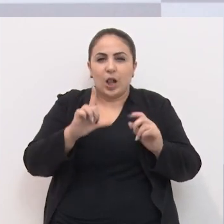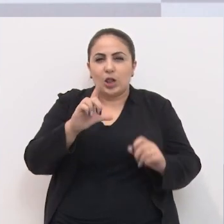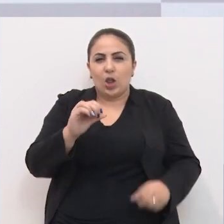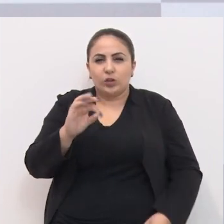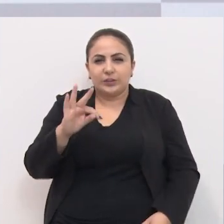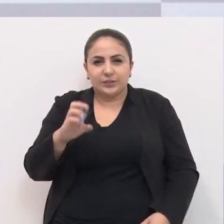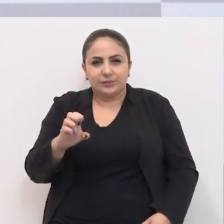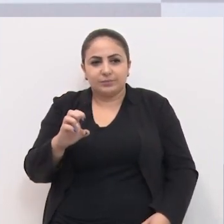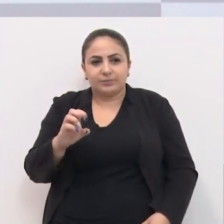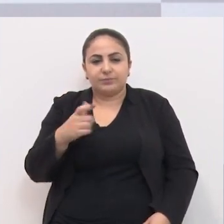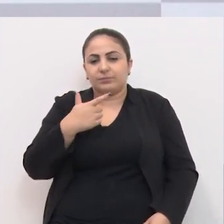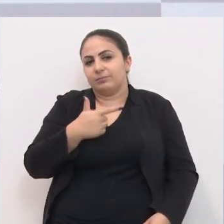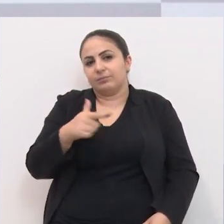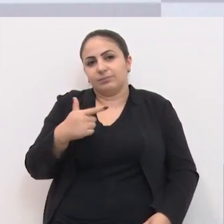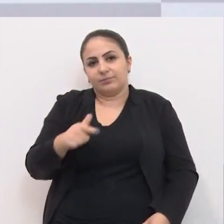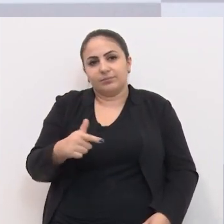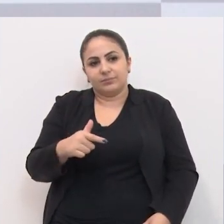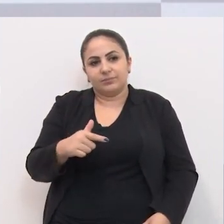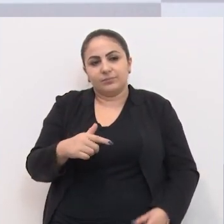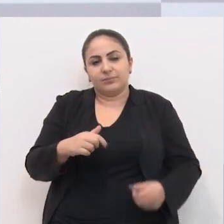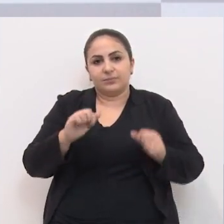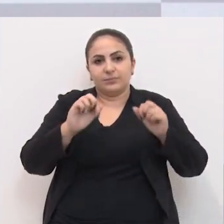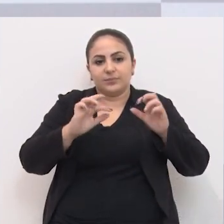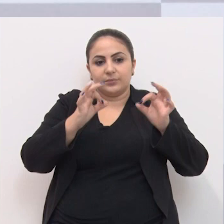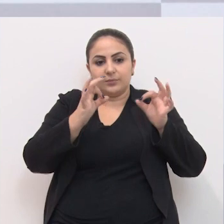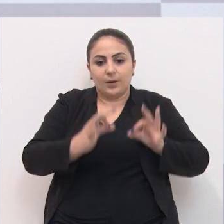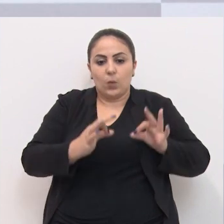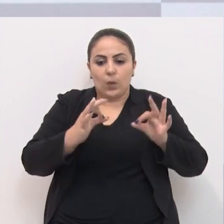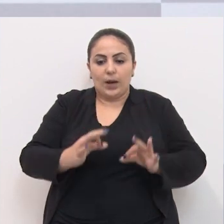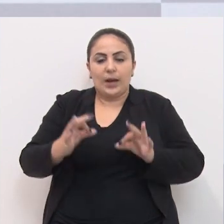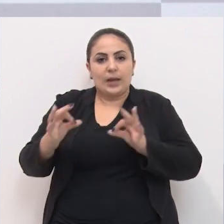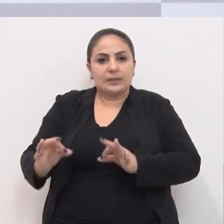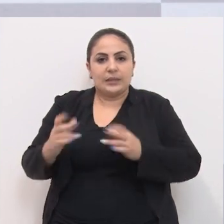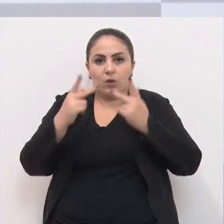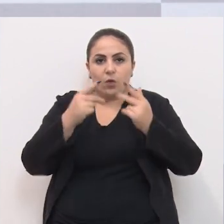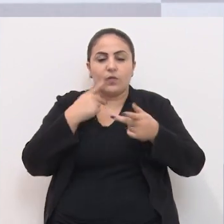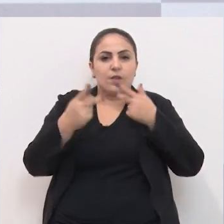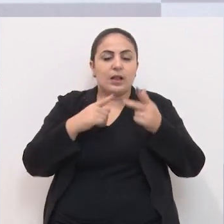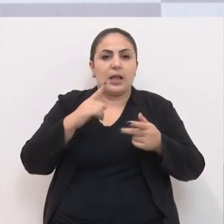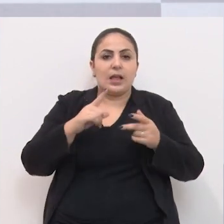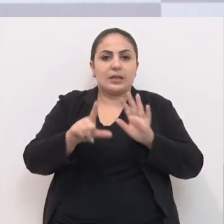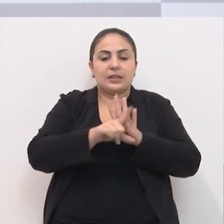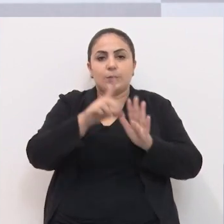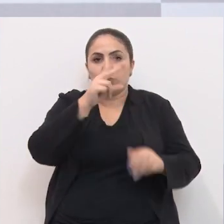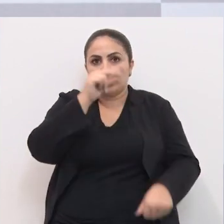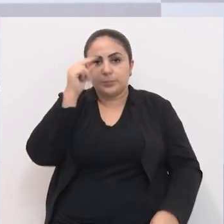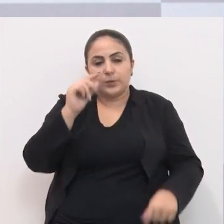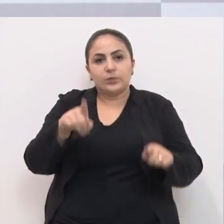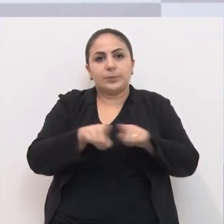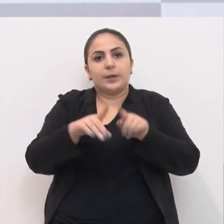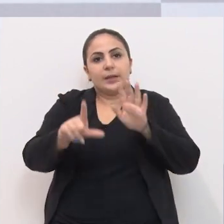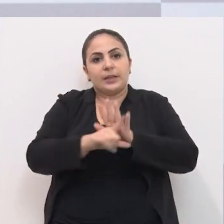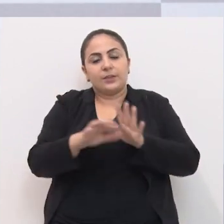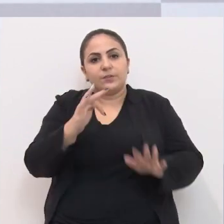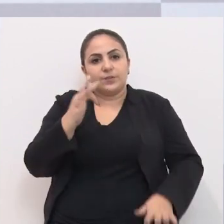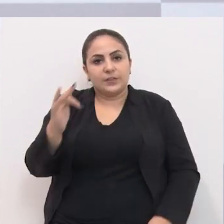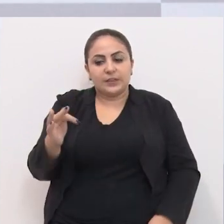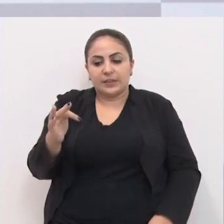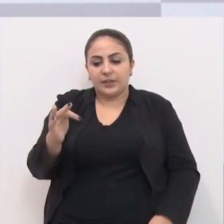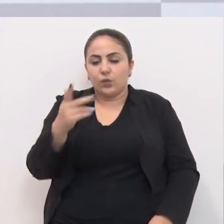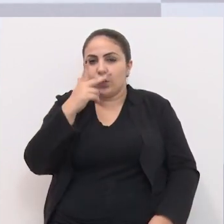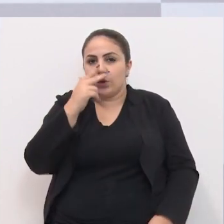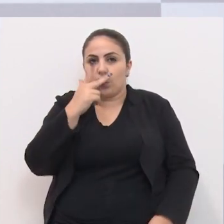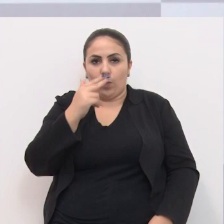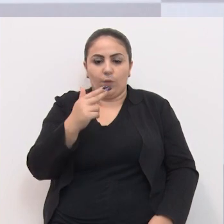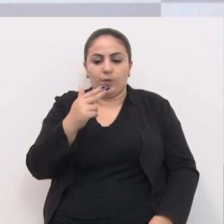projeto nós construímos juntamente ouvindo a Secretaria de Habitação, engenheiros da Secretaria de Habitação, engenheiros profissionais também, para que a